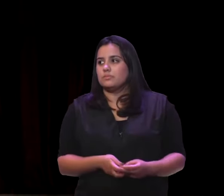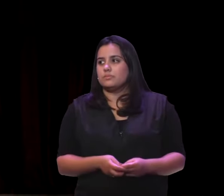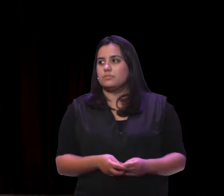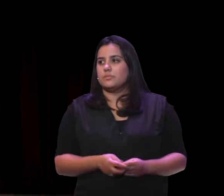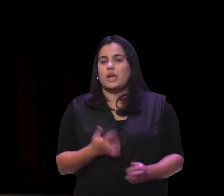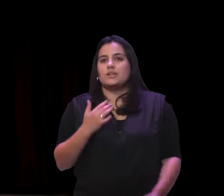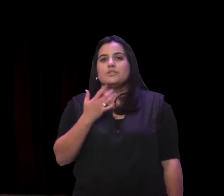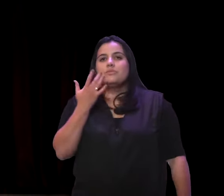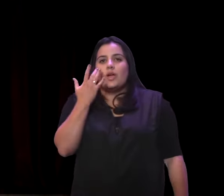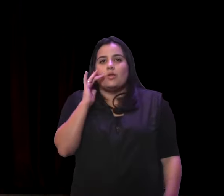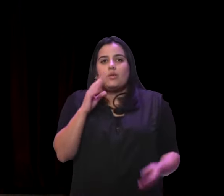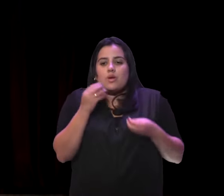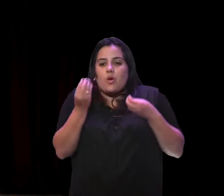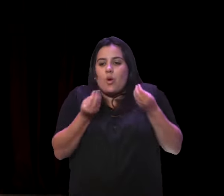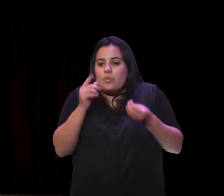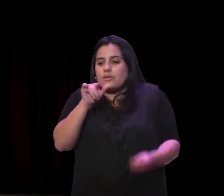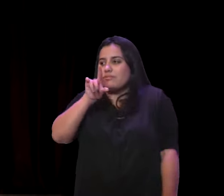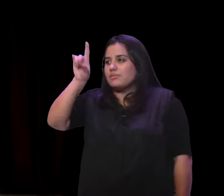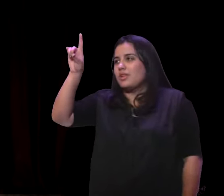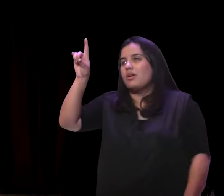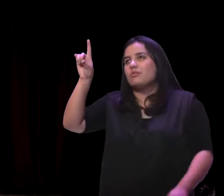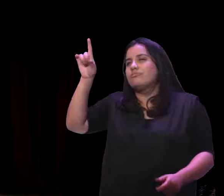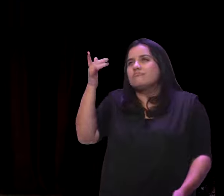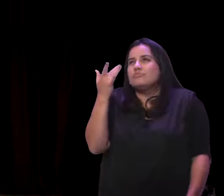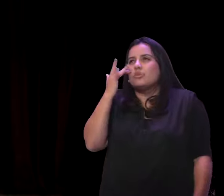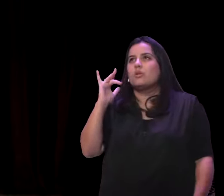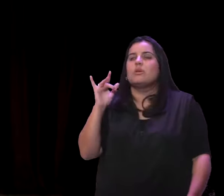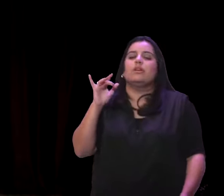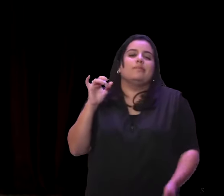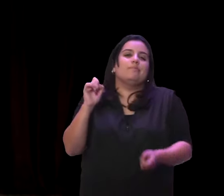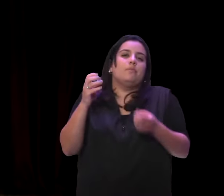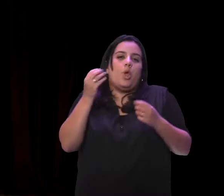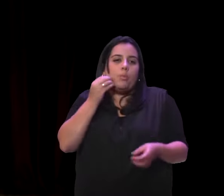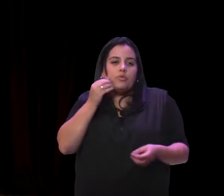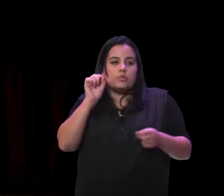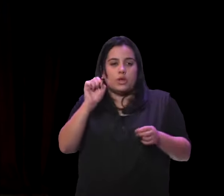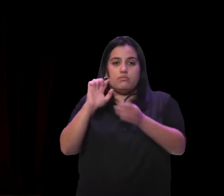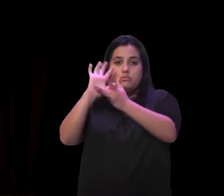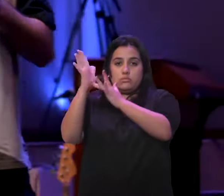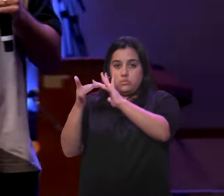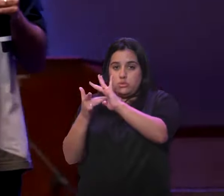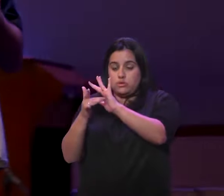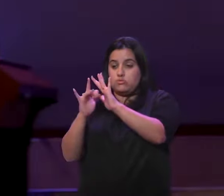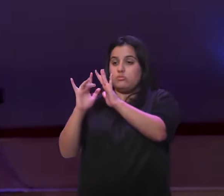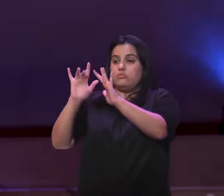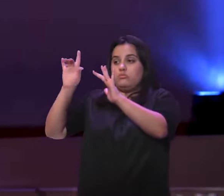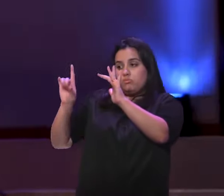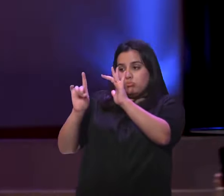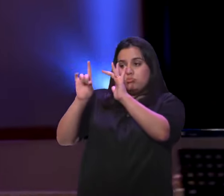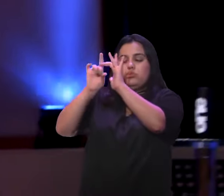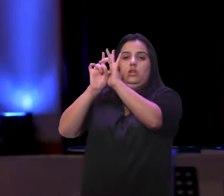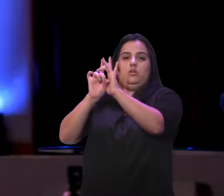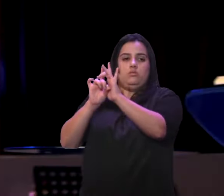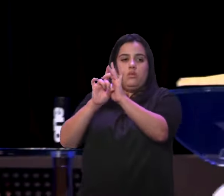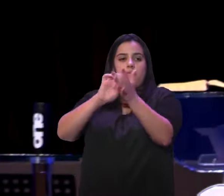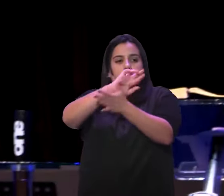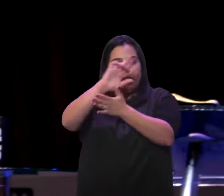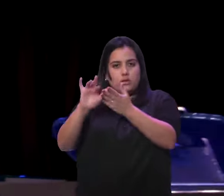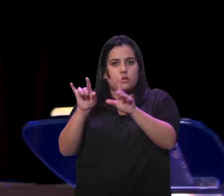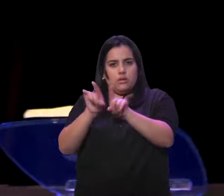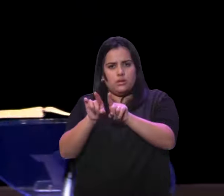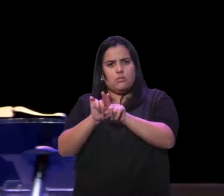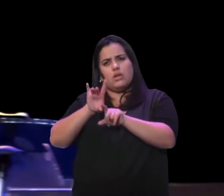sabe necessariamente como é Deus. Claro, ele se representou na forma humana em Jesus, várias vezes na Bíblia ele se representa como um homem